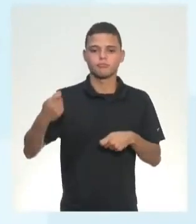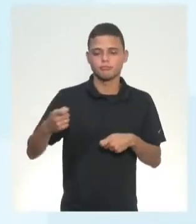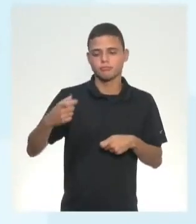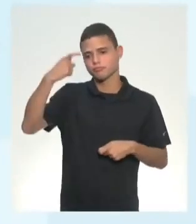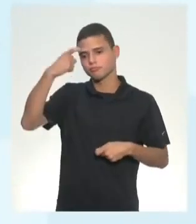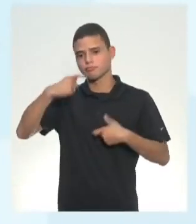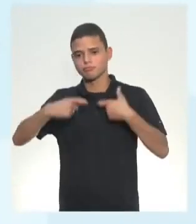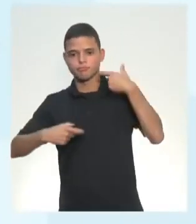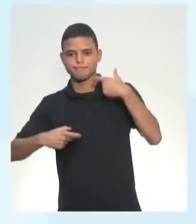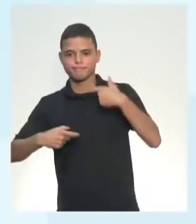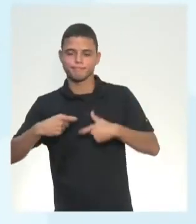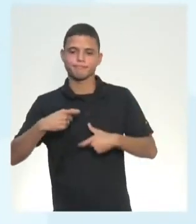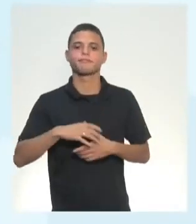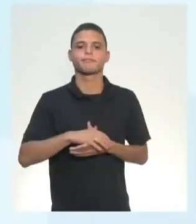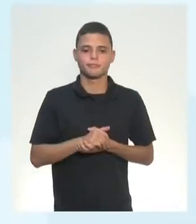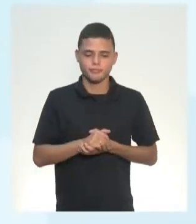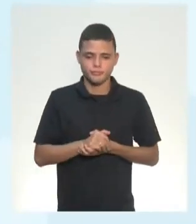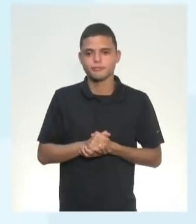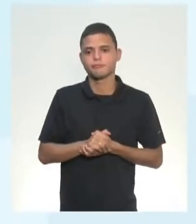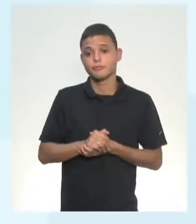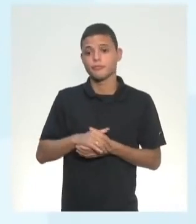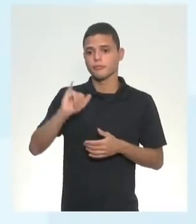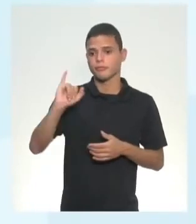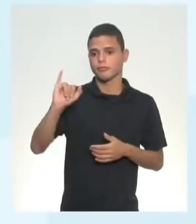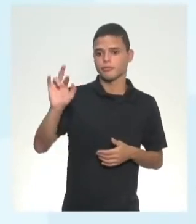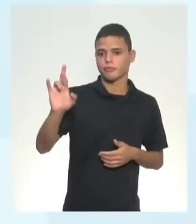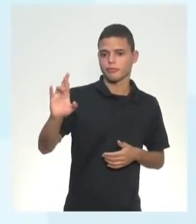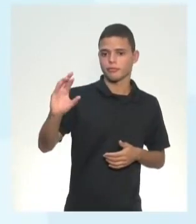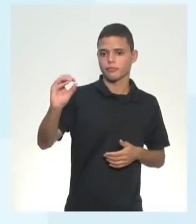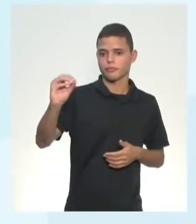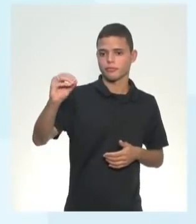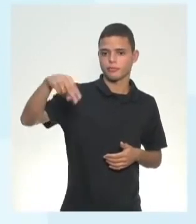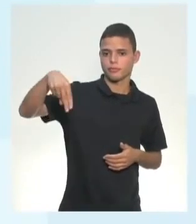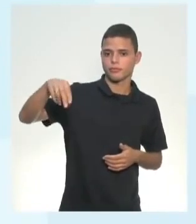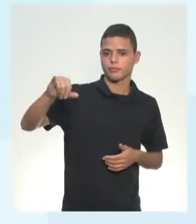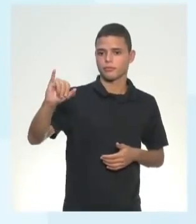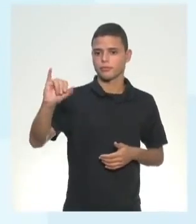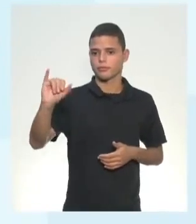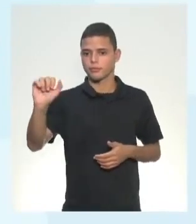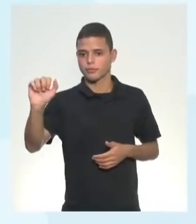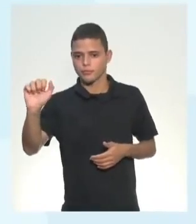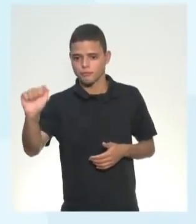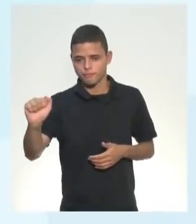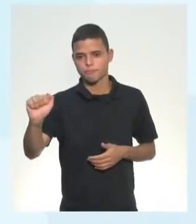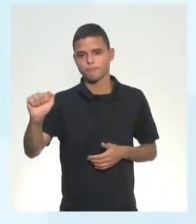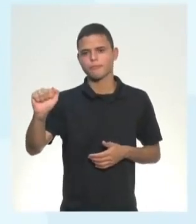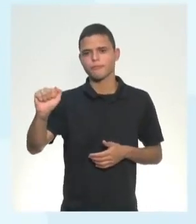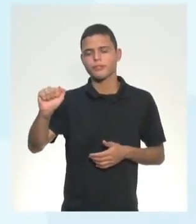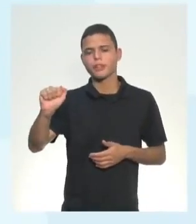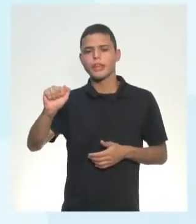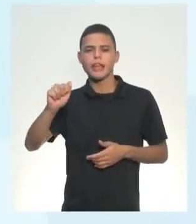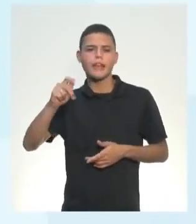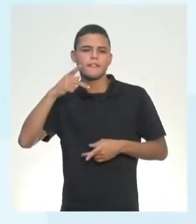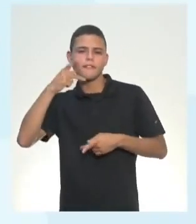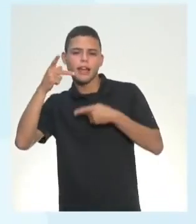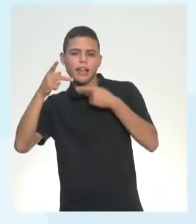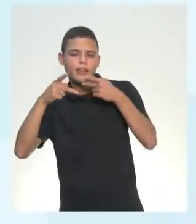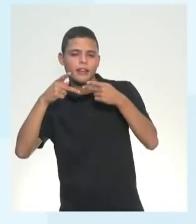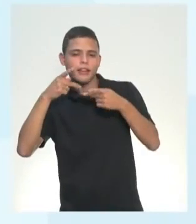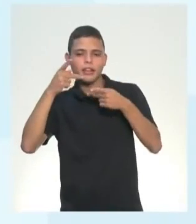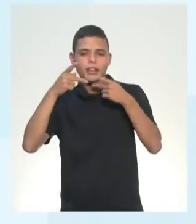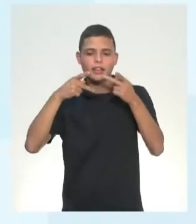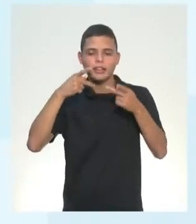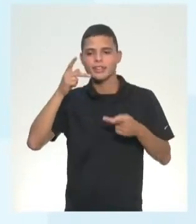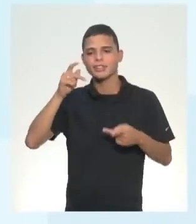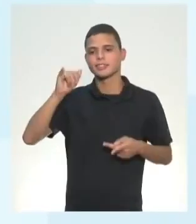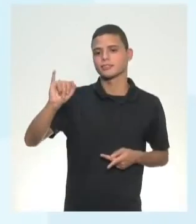esse livro com o professor? É uma ironia, né? Ele fala de si mesmo, não de uma forma muito apresentável. Ele